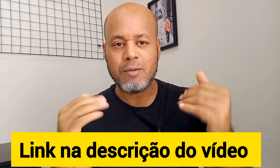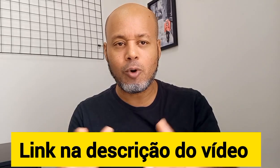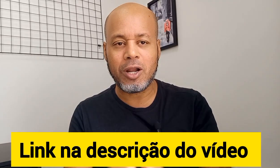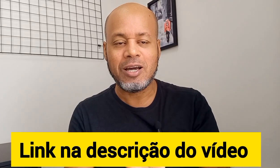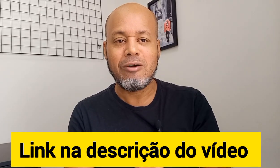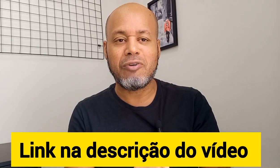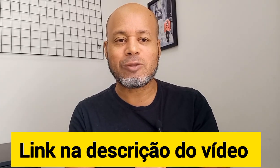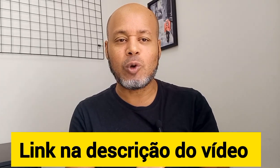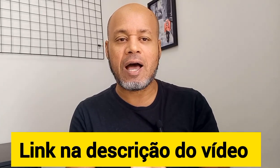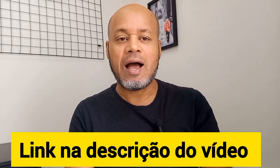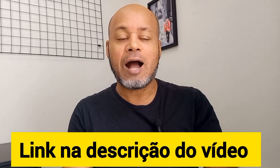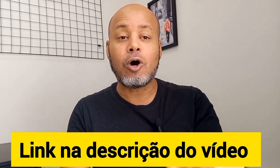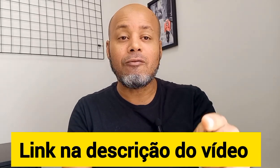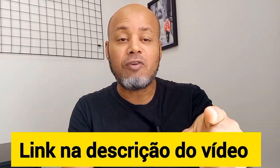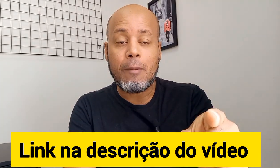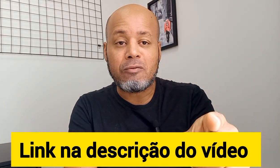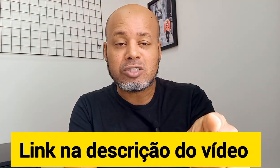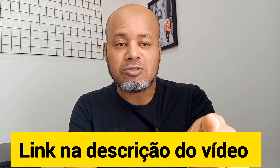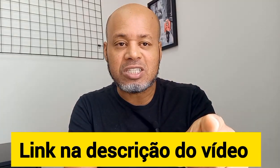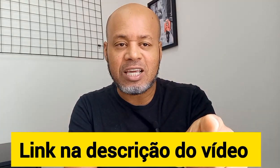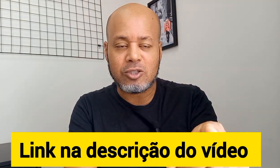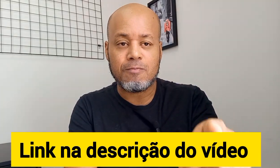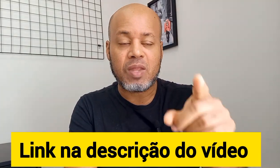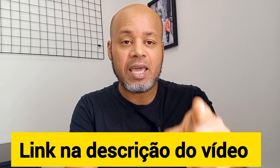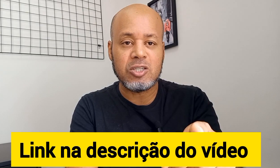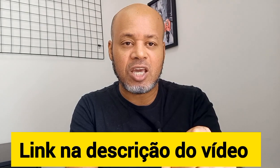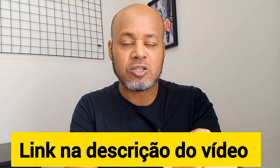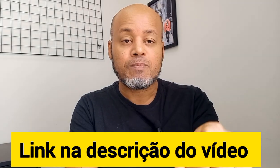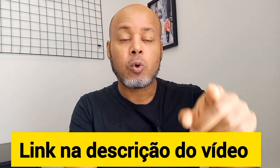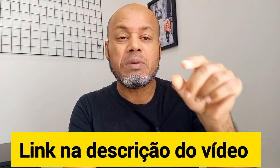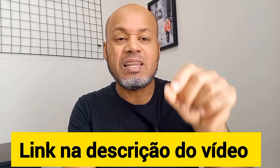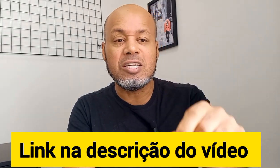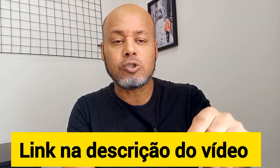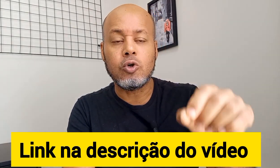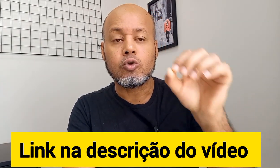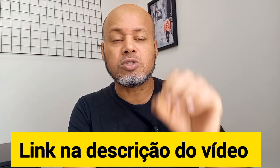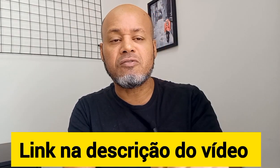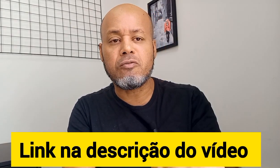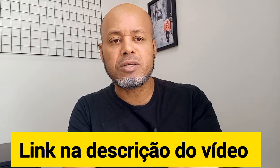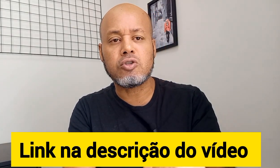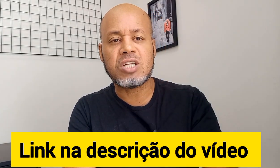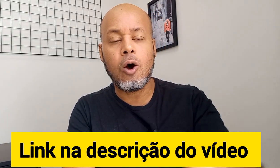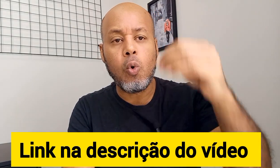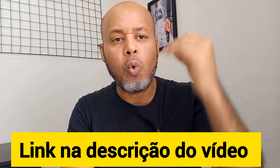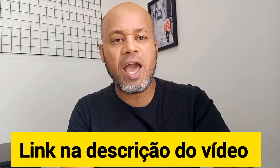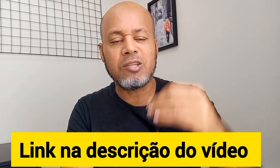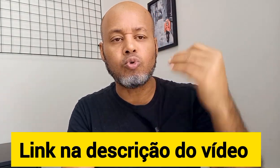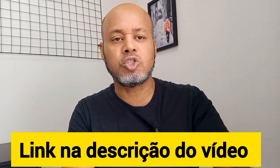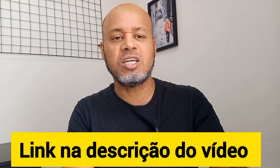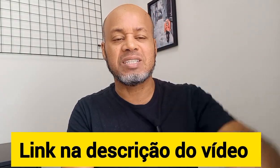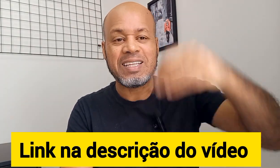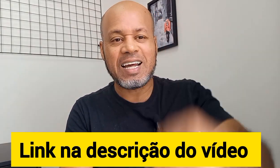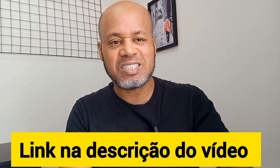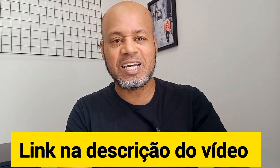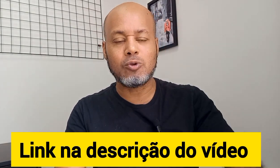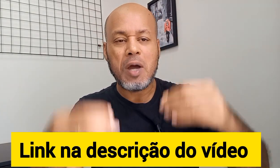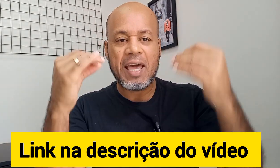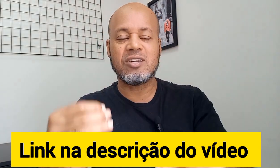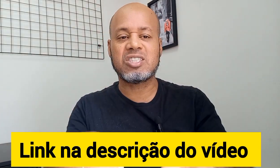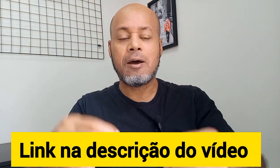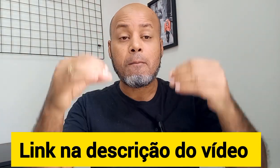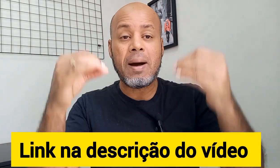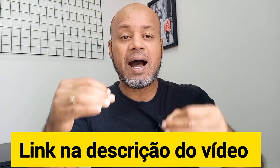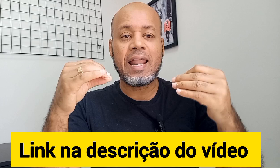recarga e bora faturar. Agora eu vou falar para vocês o seguinte. Tá aí, gente, o ministro do Desenvolvimento Social, o Wellington Dias,